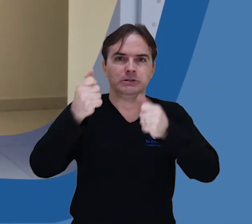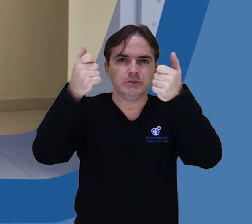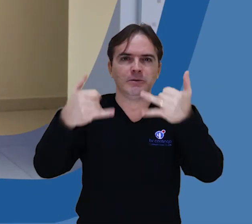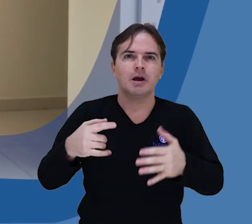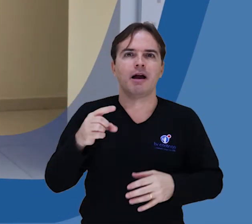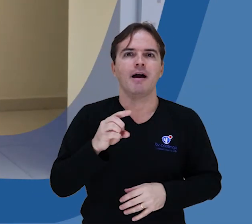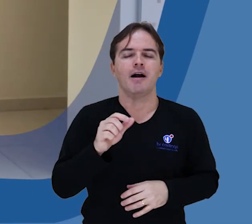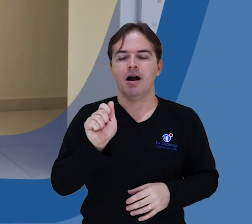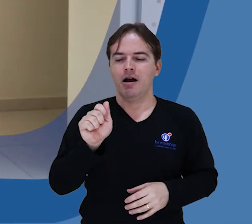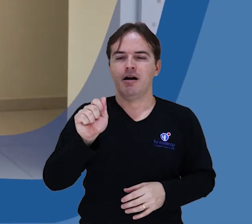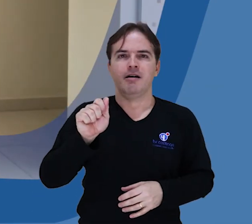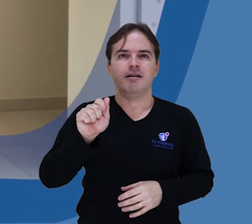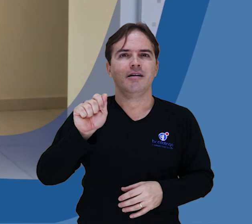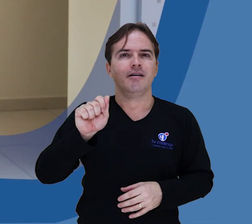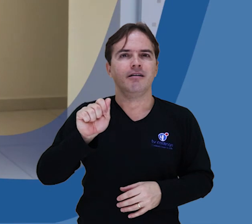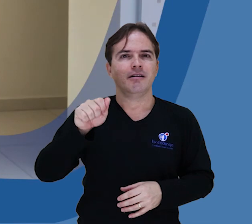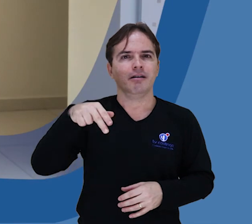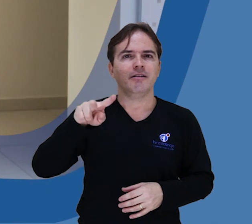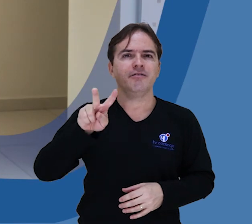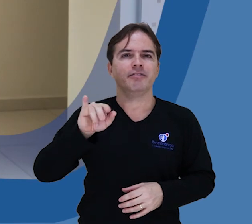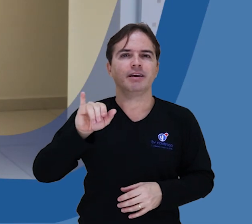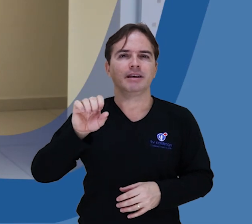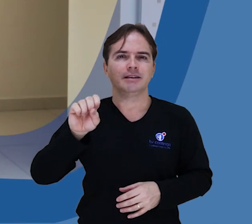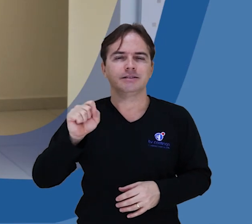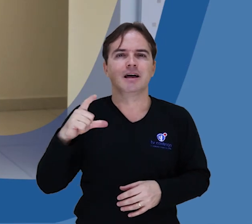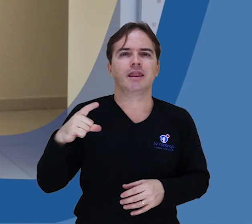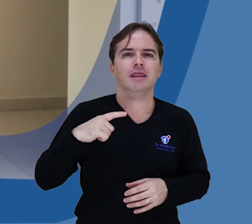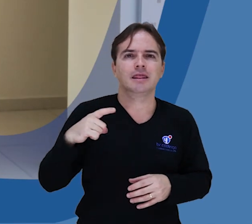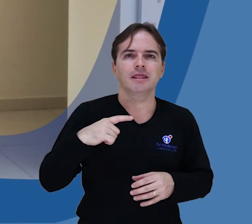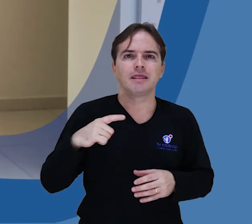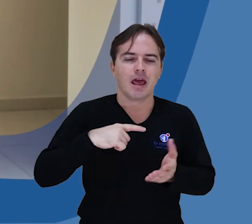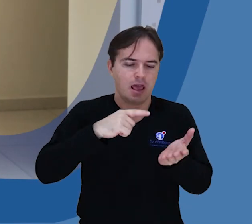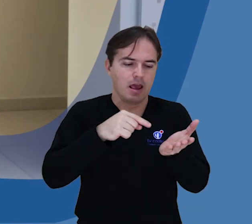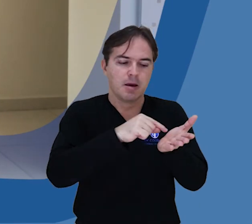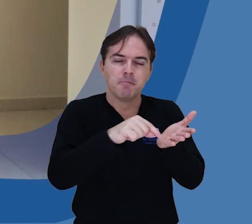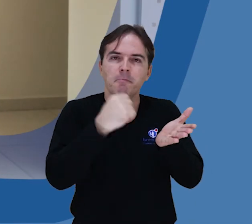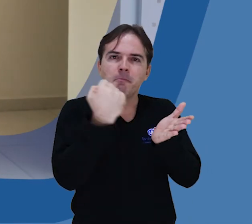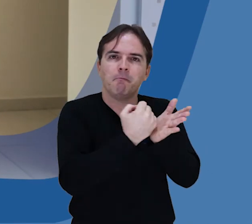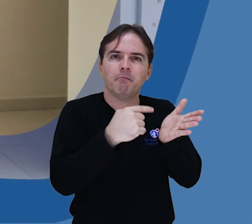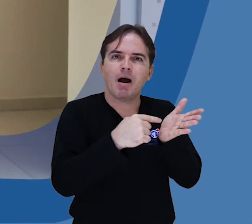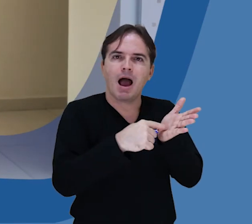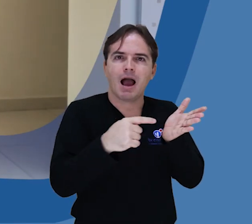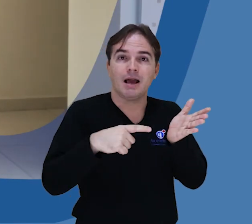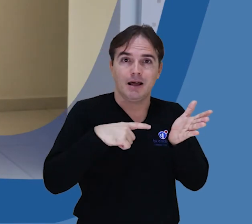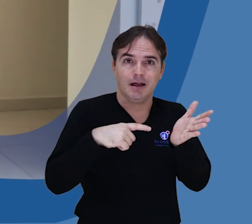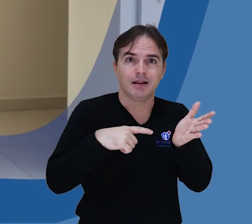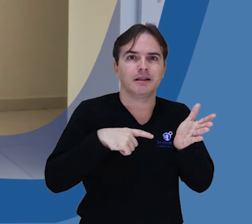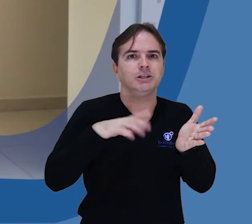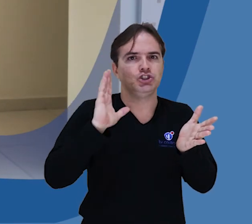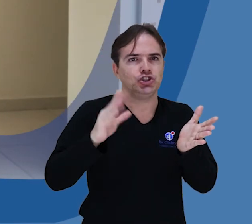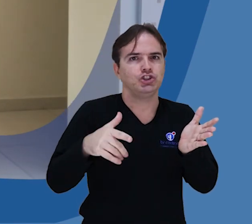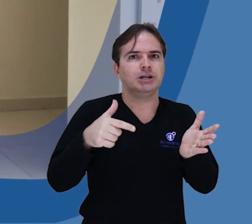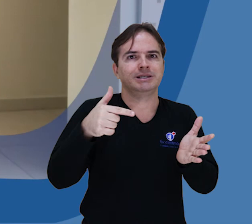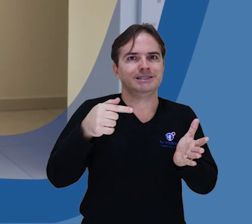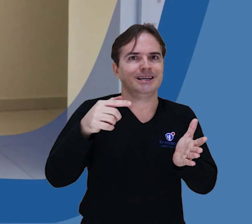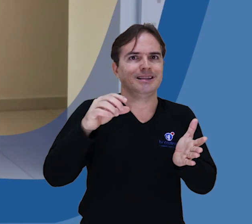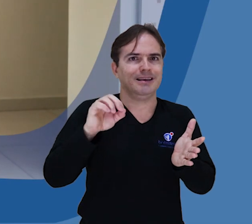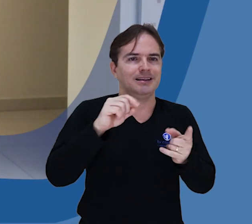com as marcas aprovadas. Até agora, a Anvisa aprovou cerca de 70 tipos de testes